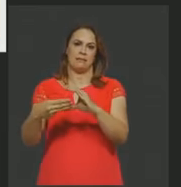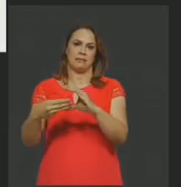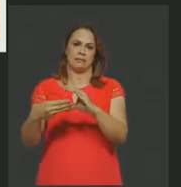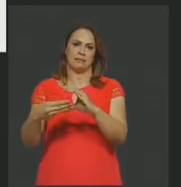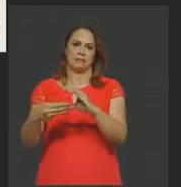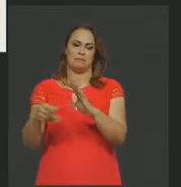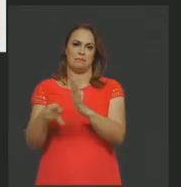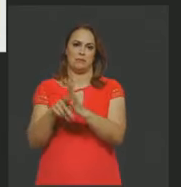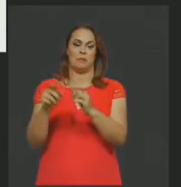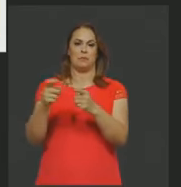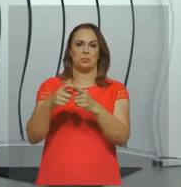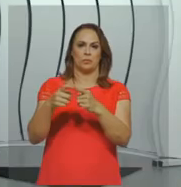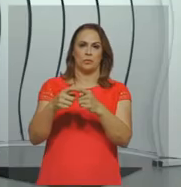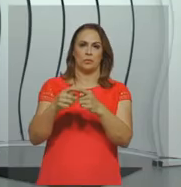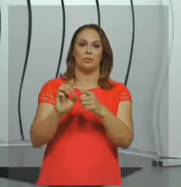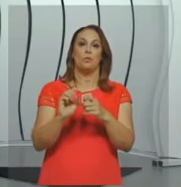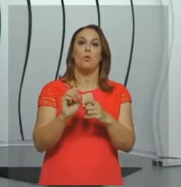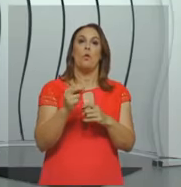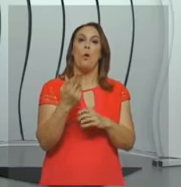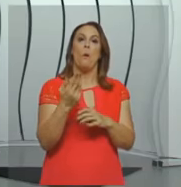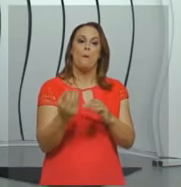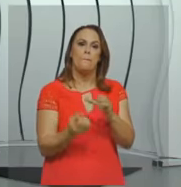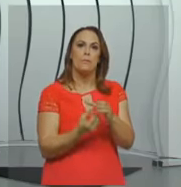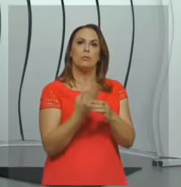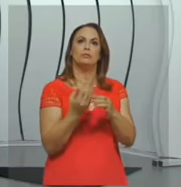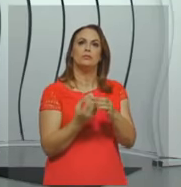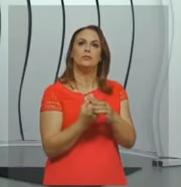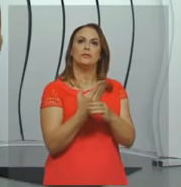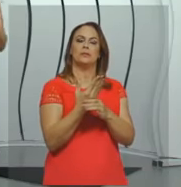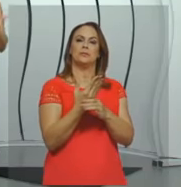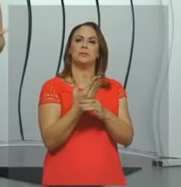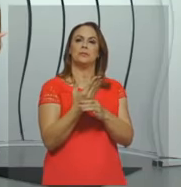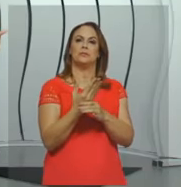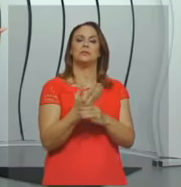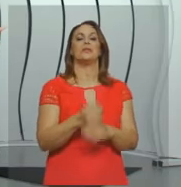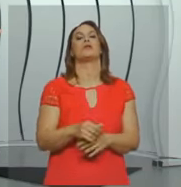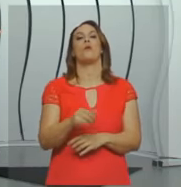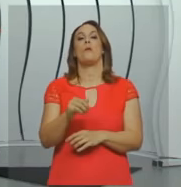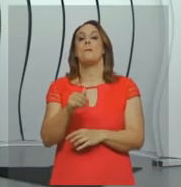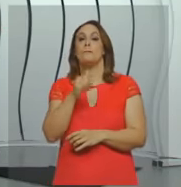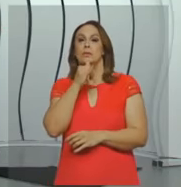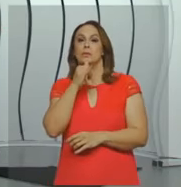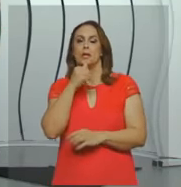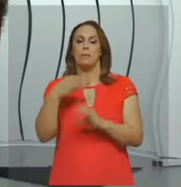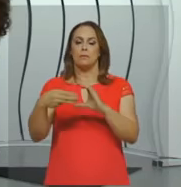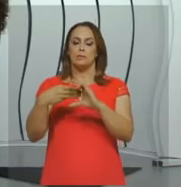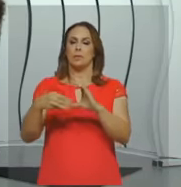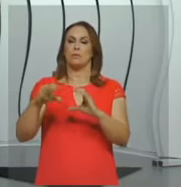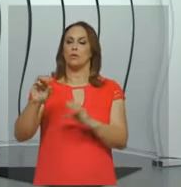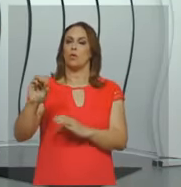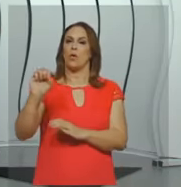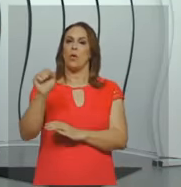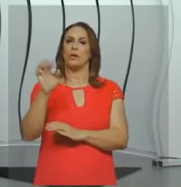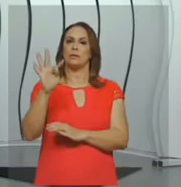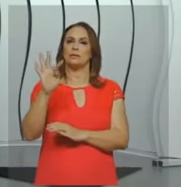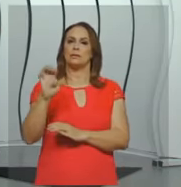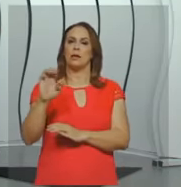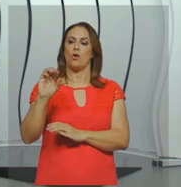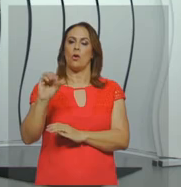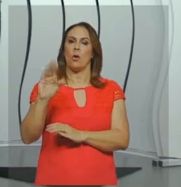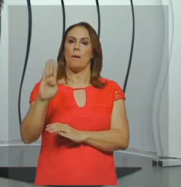eu tenho as células que são os osteoblastos, que vão produzir novas células ósseas, né?